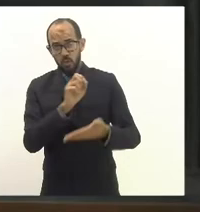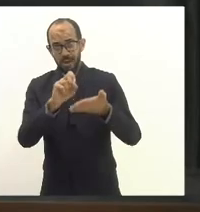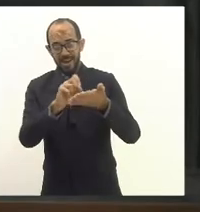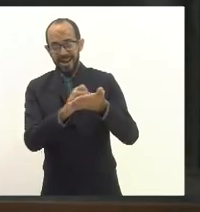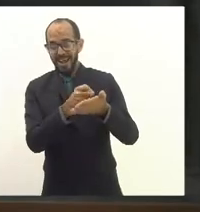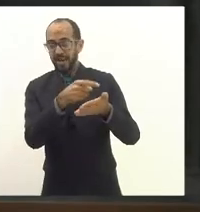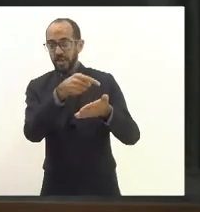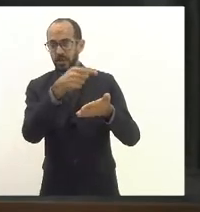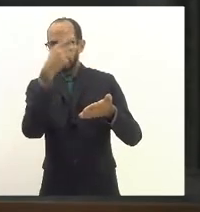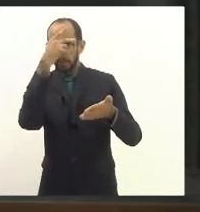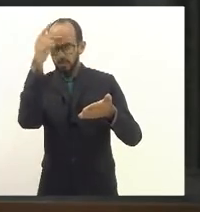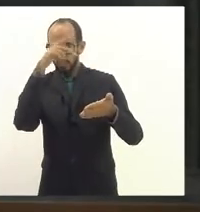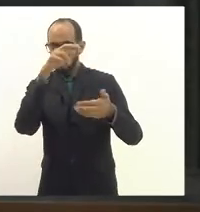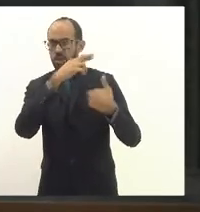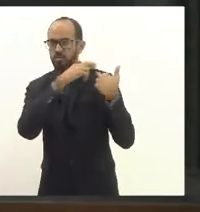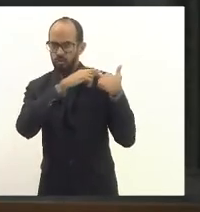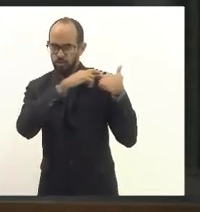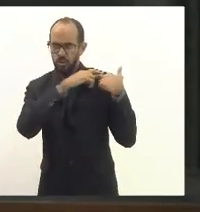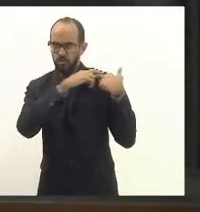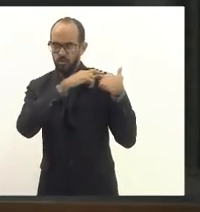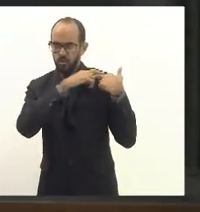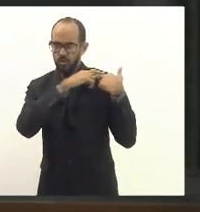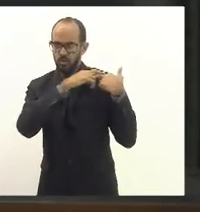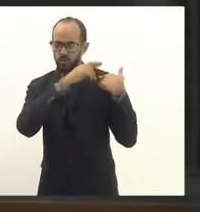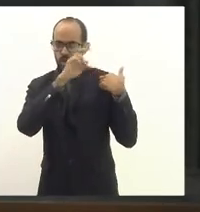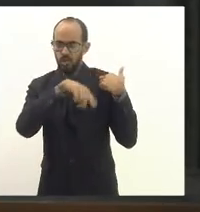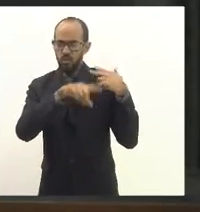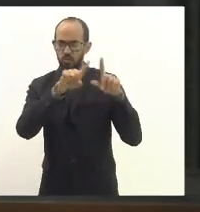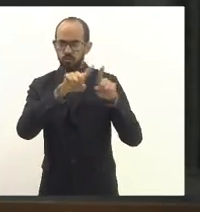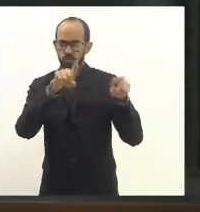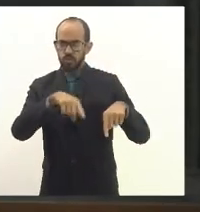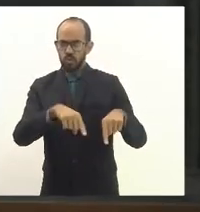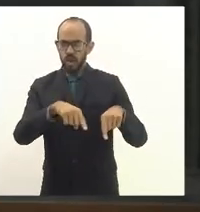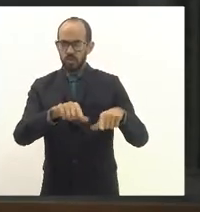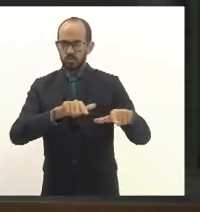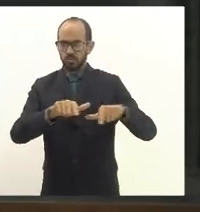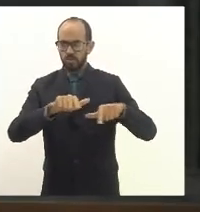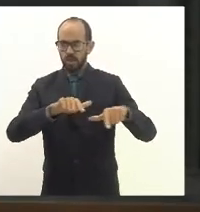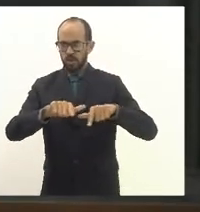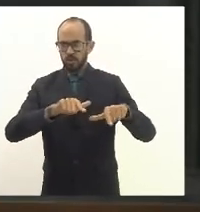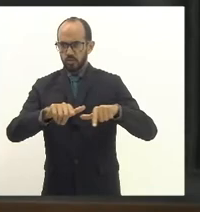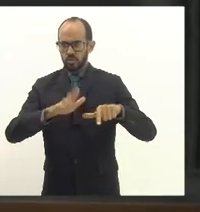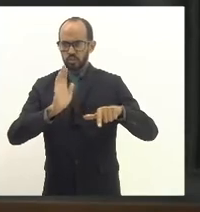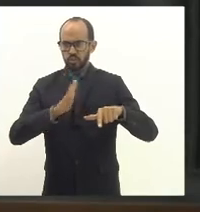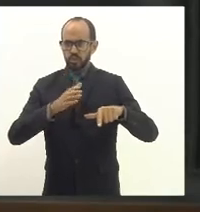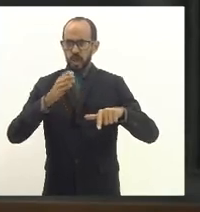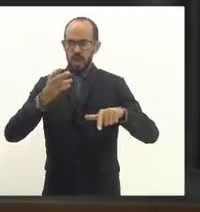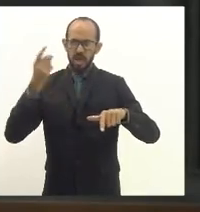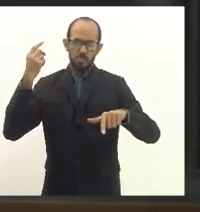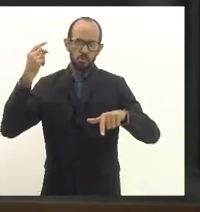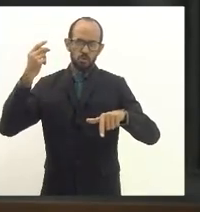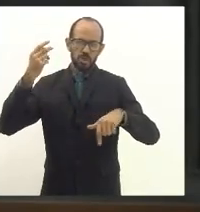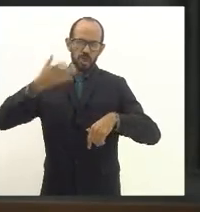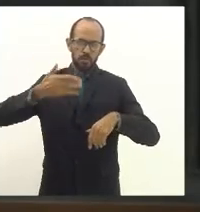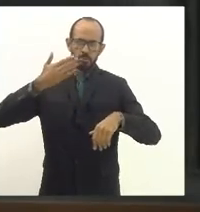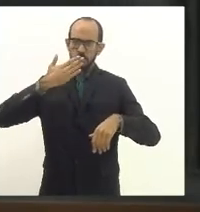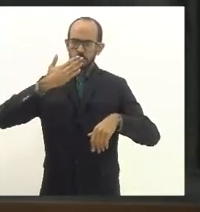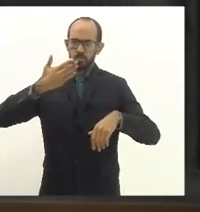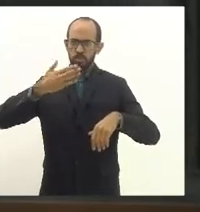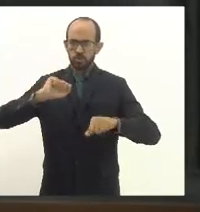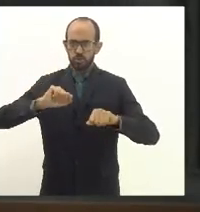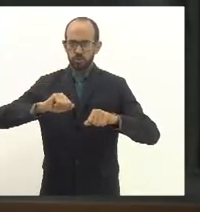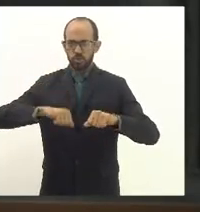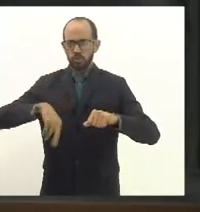São homens e mulheres, trabalhadores e trabalhadoras, que já vêm há muito tempo pedindo que seja cumprido